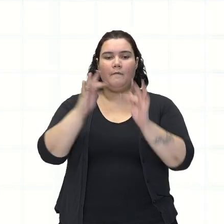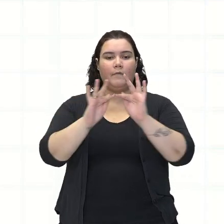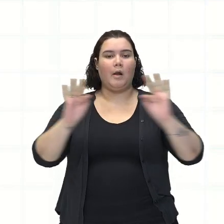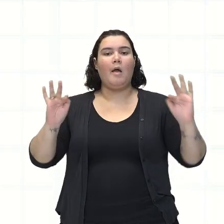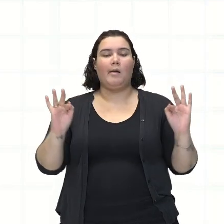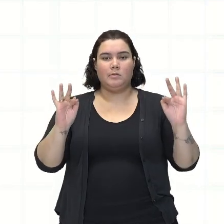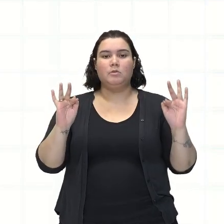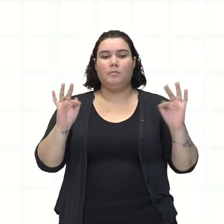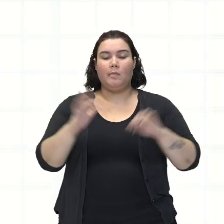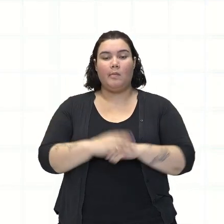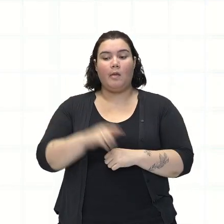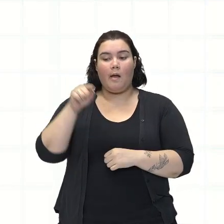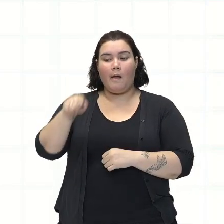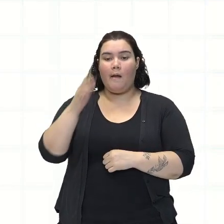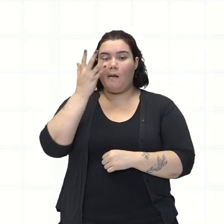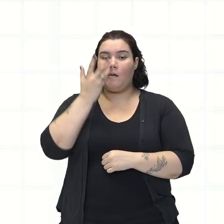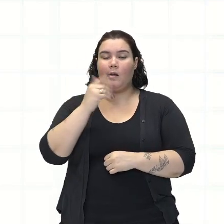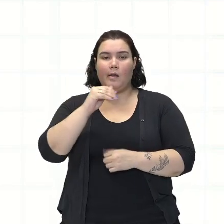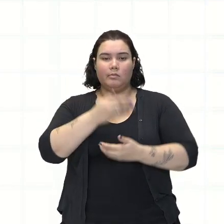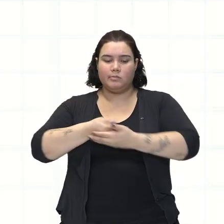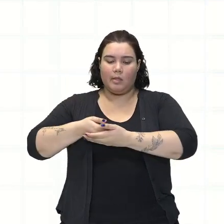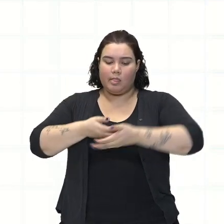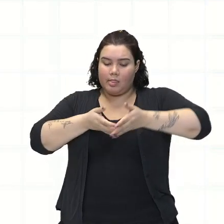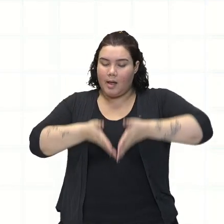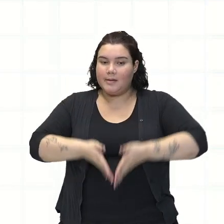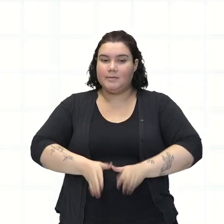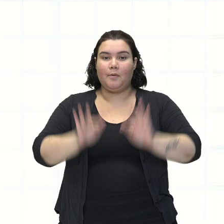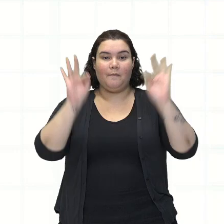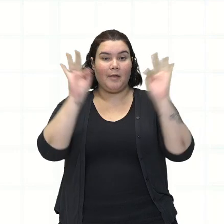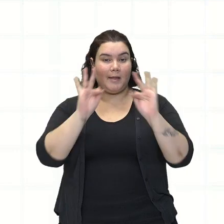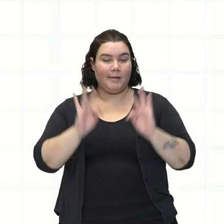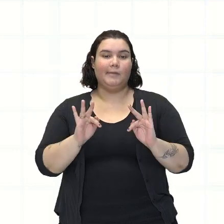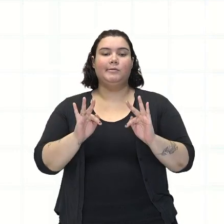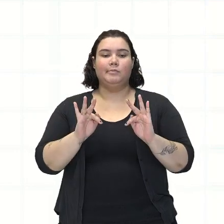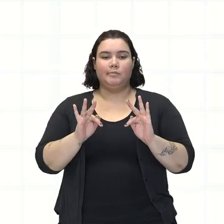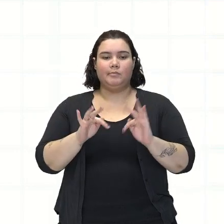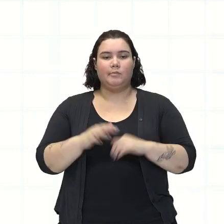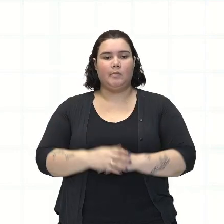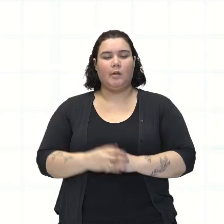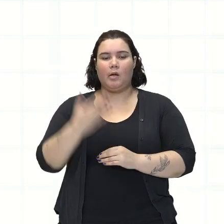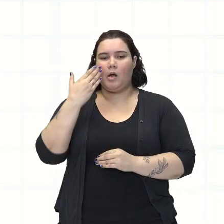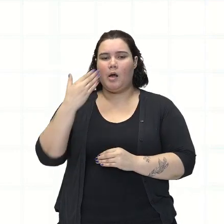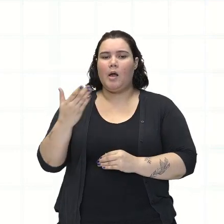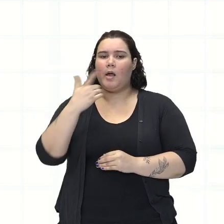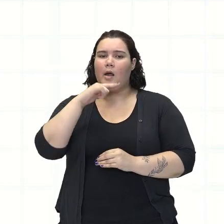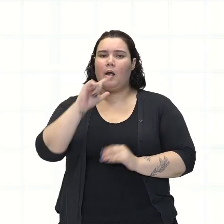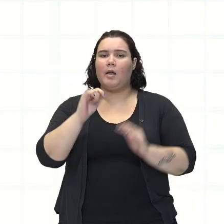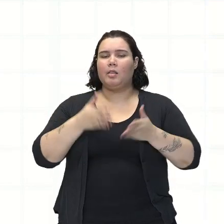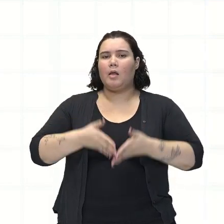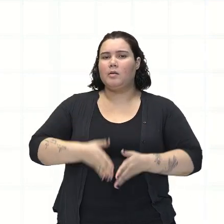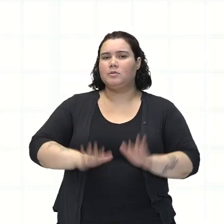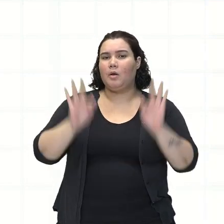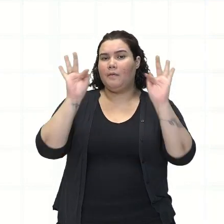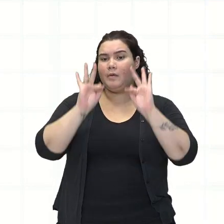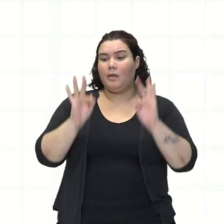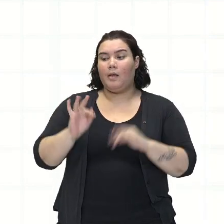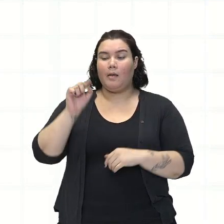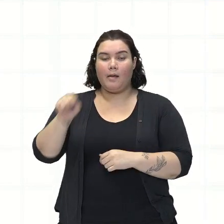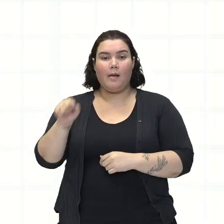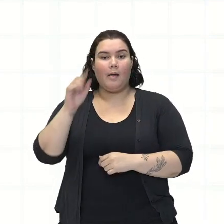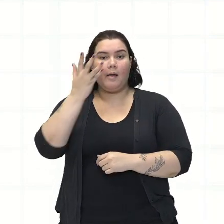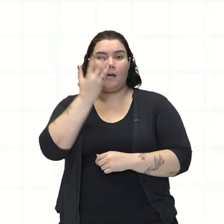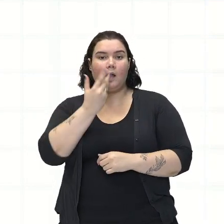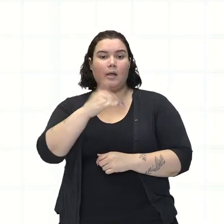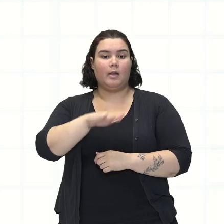Nasceu, identifiquei meu verbo. Quem nasceu feliz? A criança, identifiquei o meu sujeito. A criança nasceu feliz, se